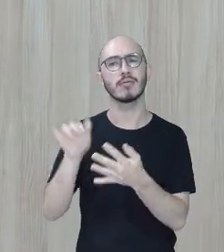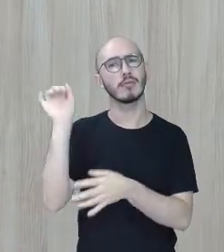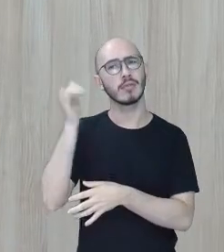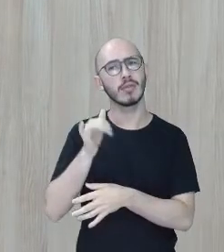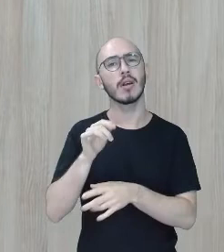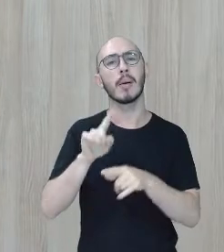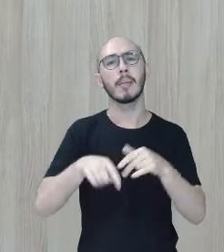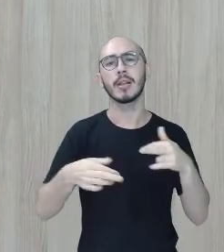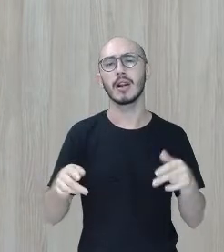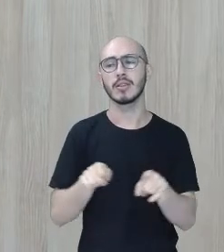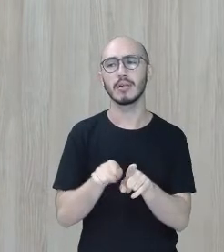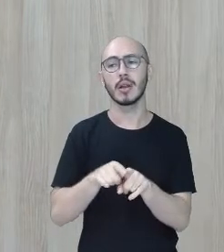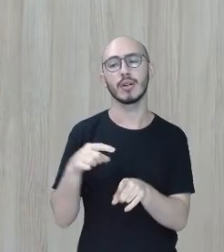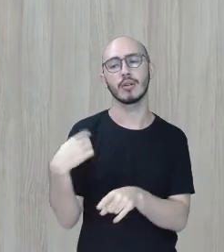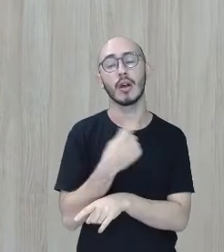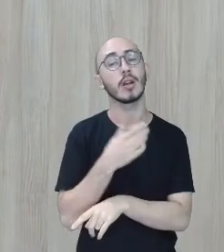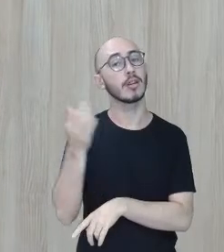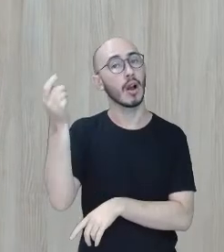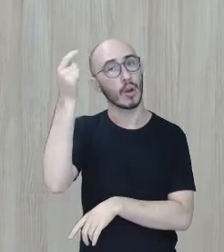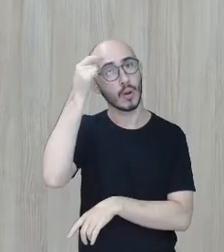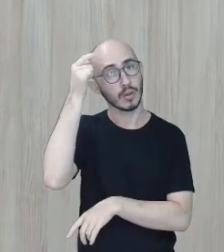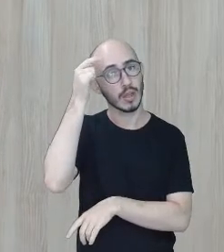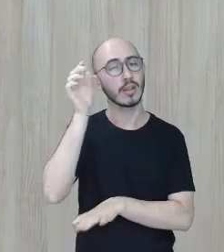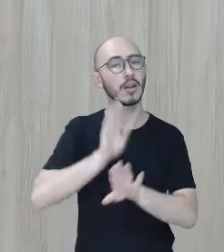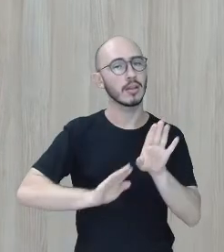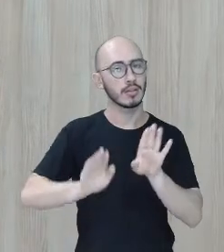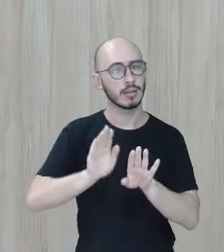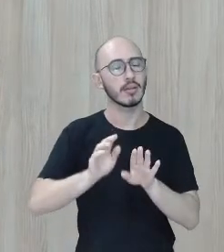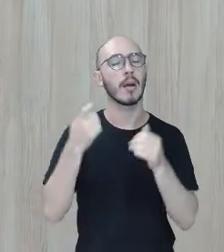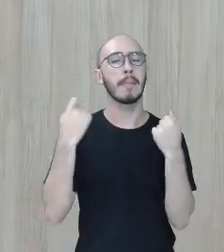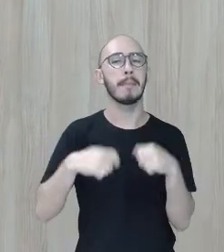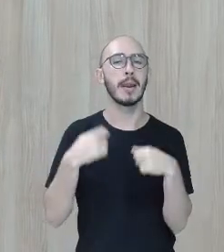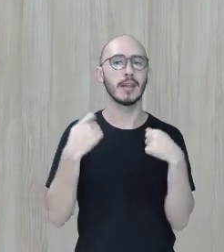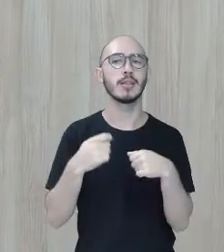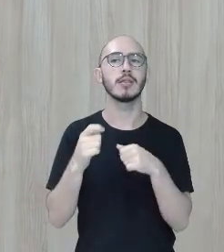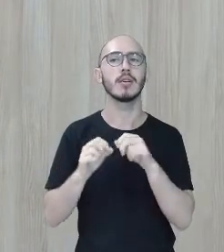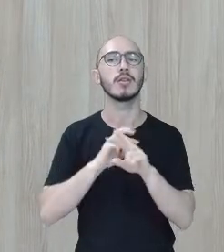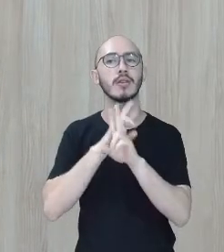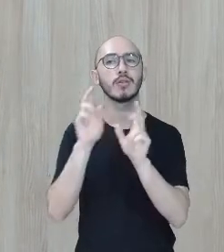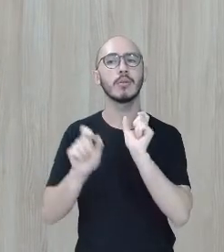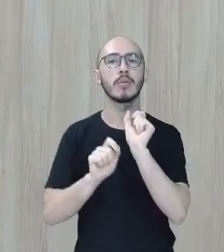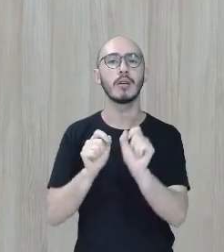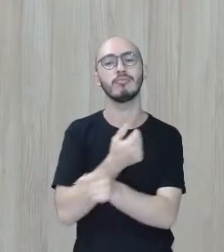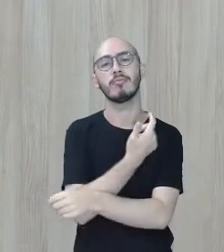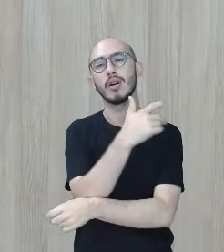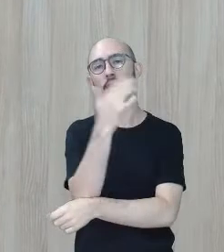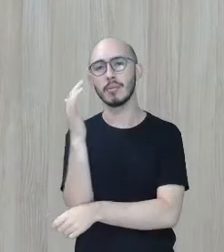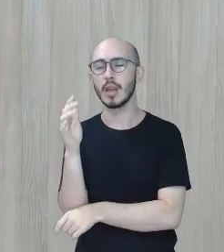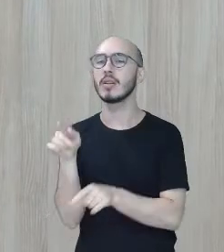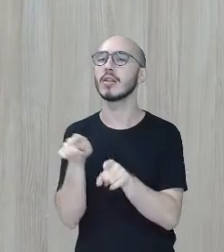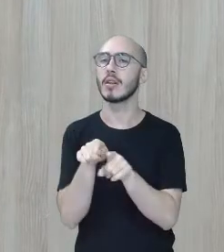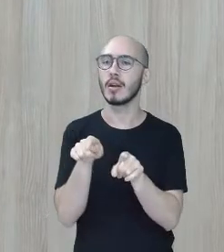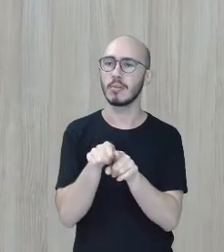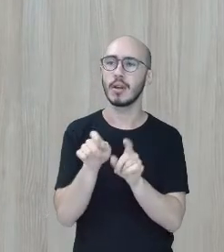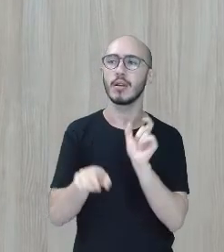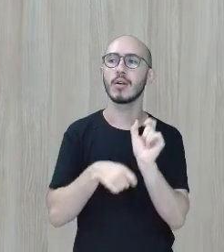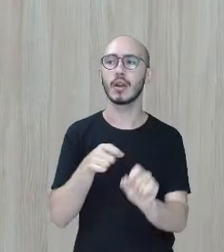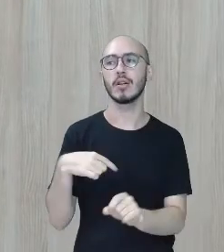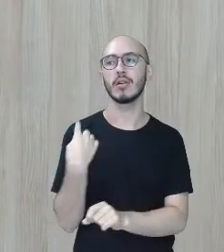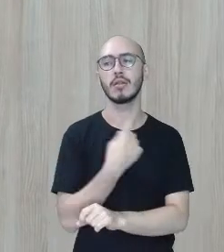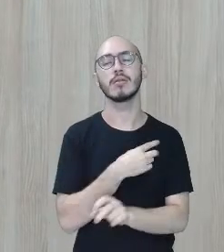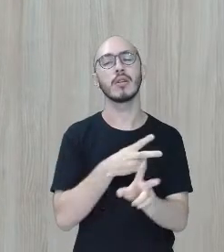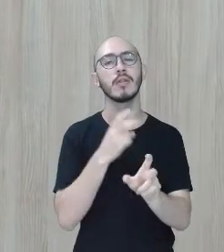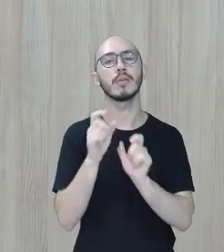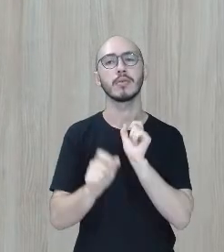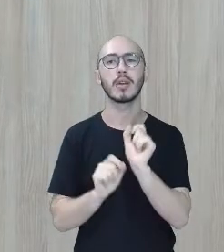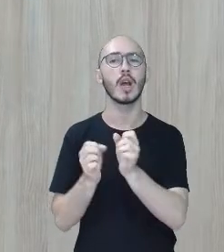mas que saibamos usar, né, com cuidado, para a questão também do meio ambiente. Nós vimos a transformação que acontece